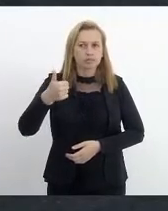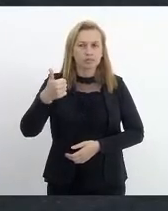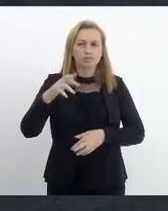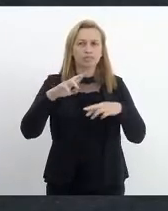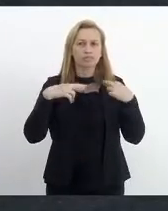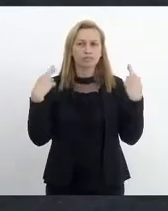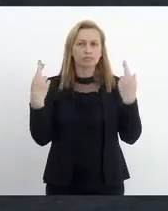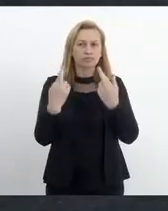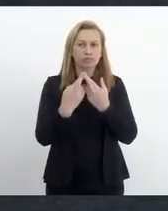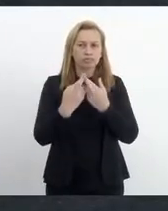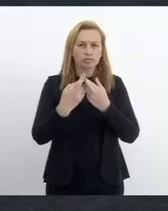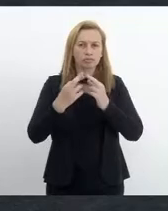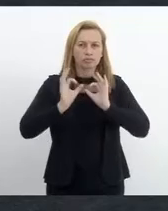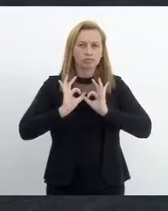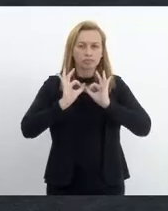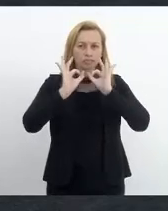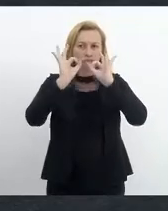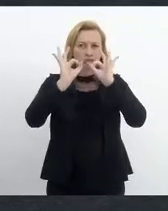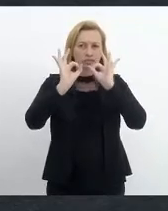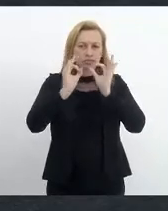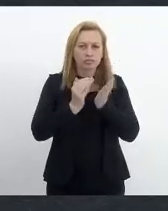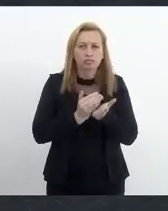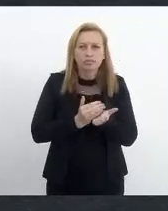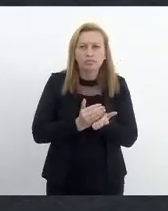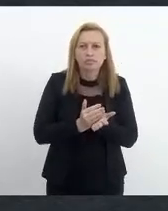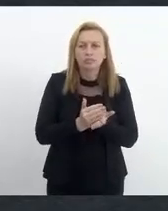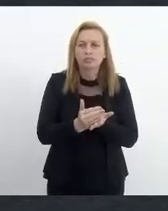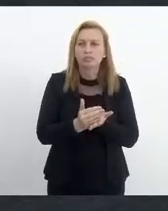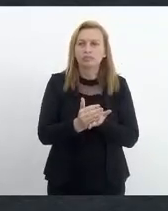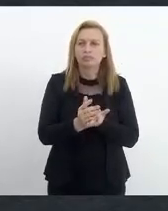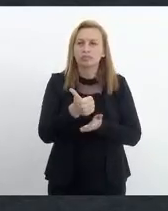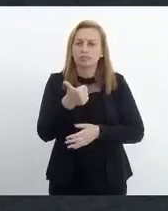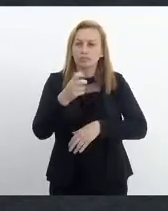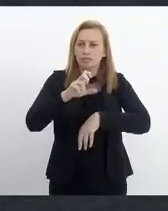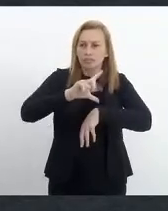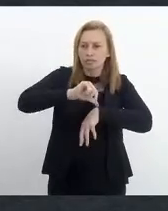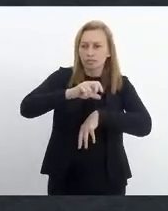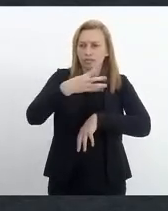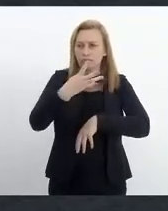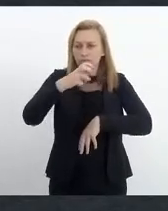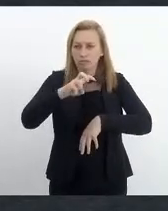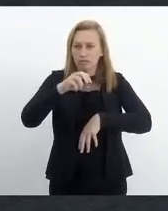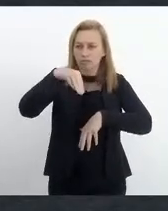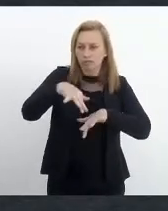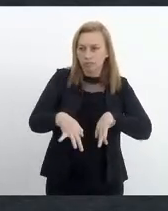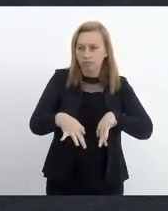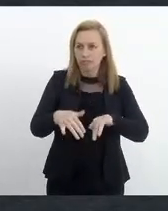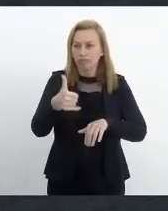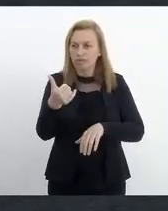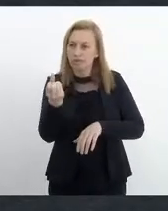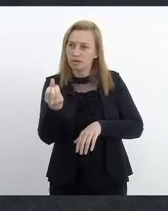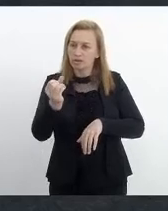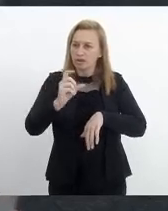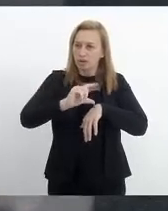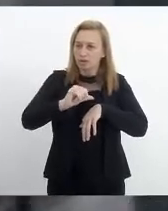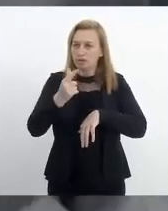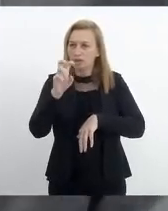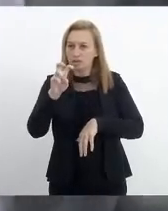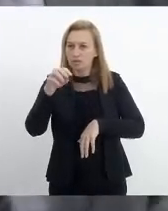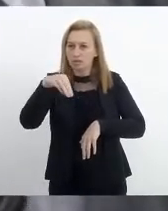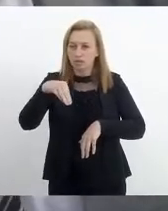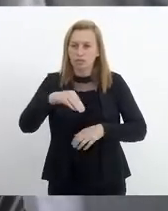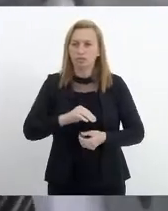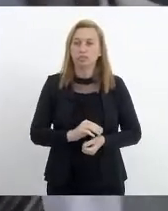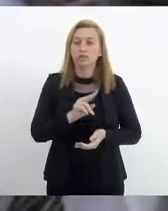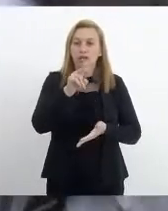sessão extraordinaria que iniciada as 15:45 sem ser roxo as 16:05